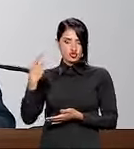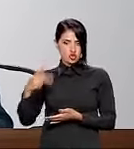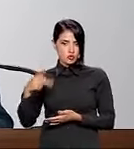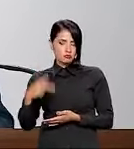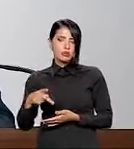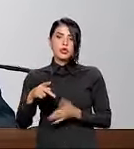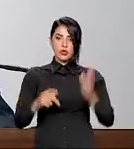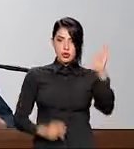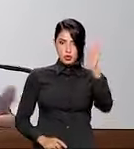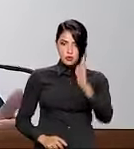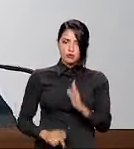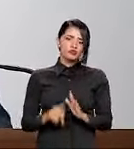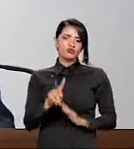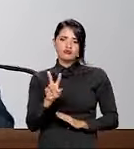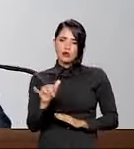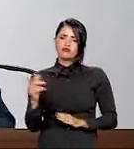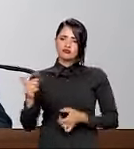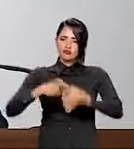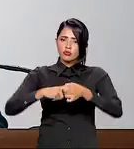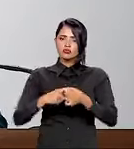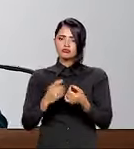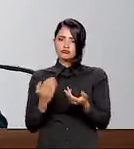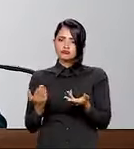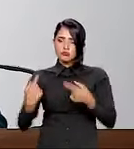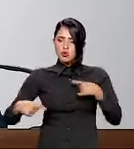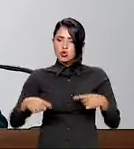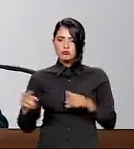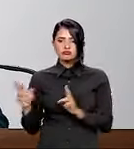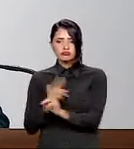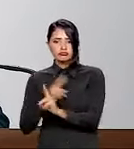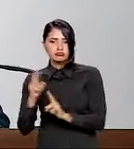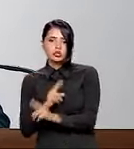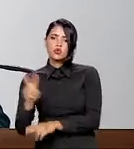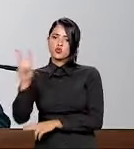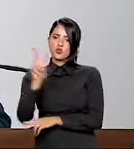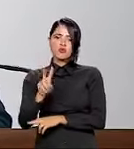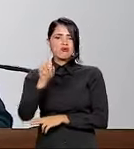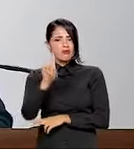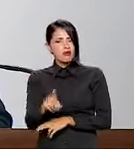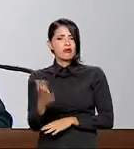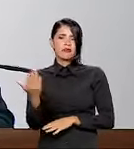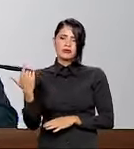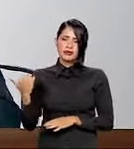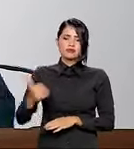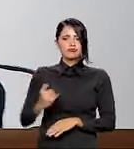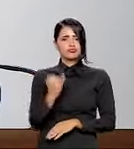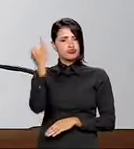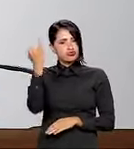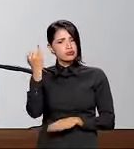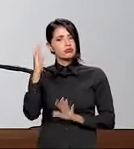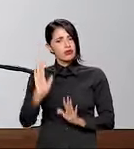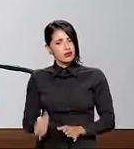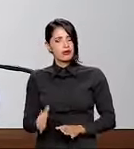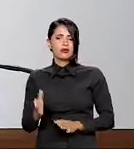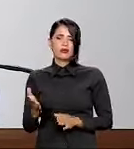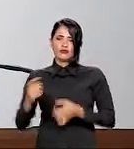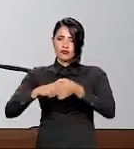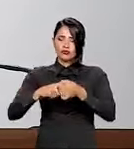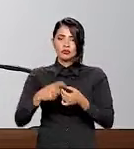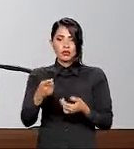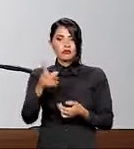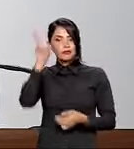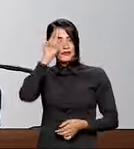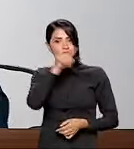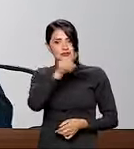a estabelecer a sua política de relação com a Venezuela, que era muito importante. Era só importante vocês lembrarem que